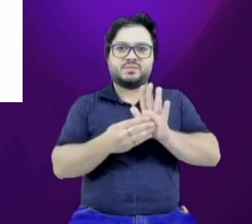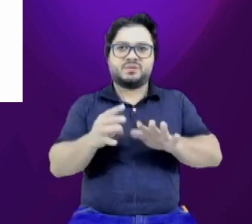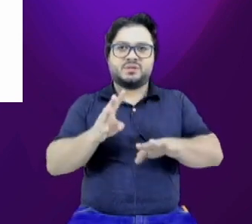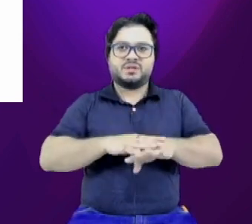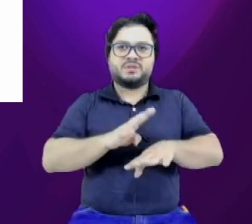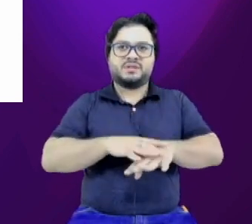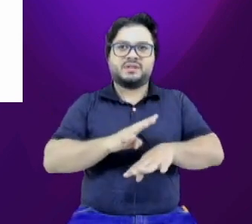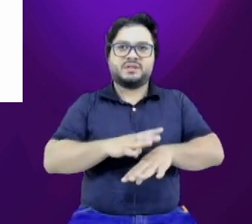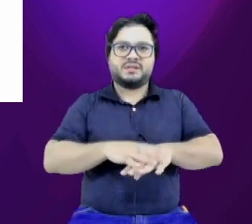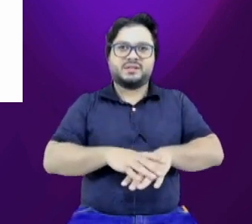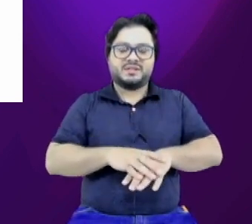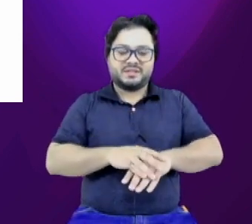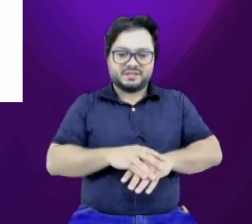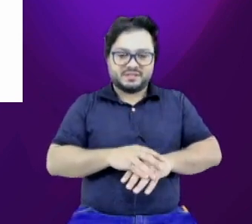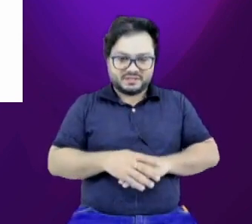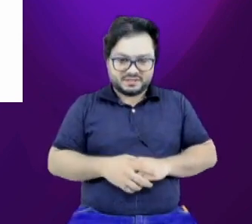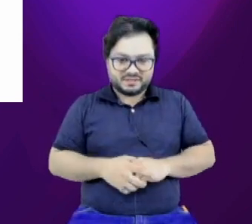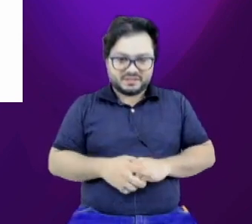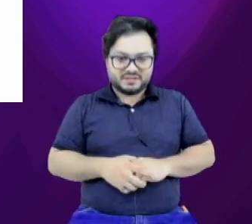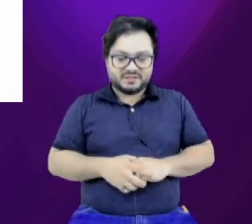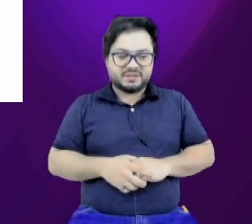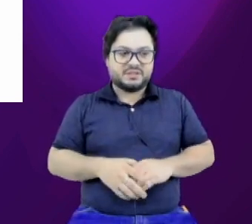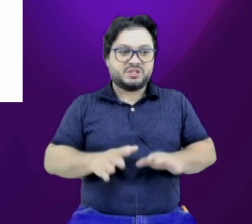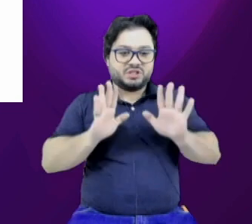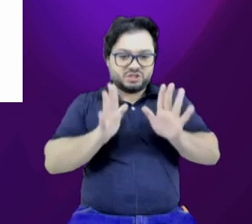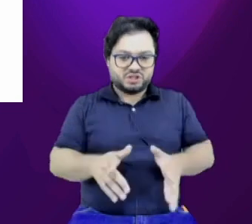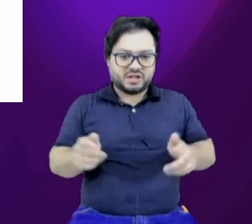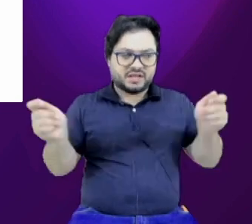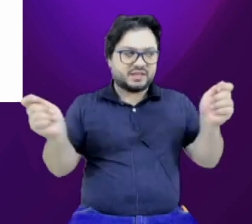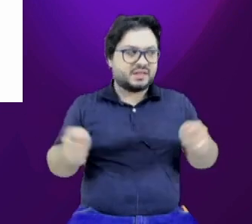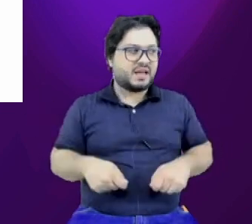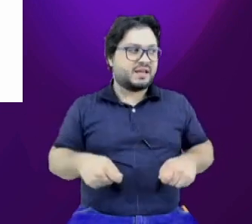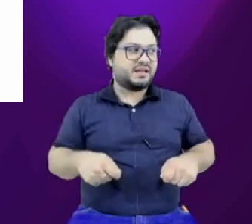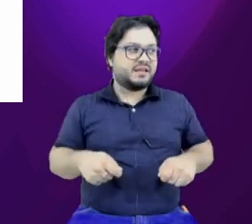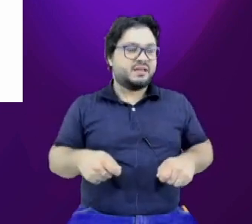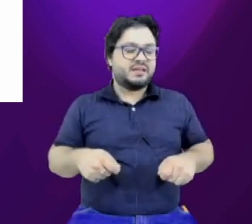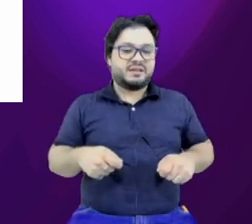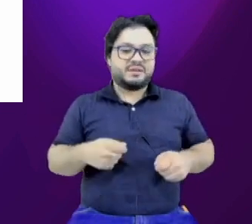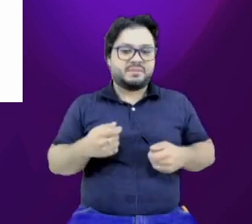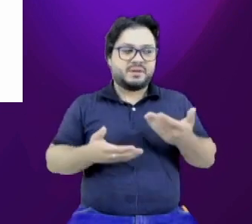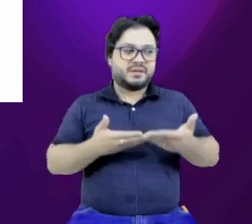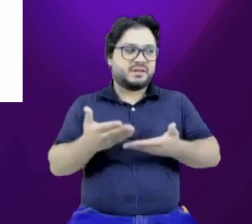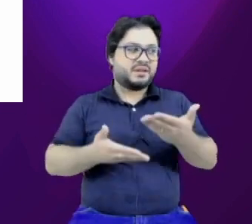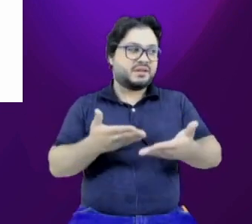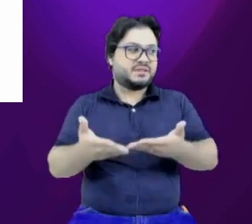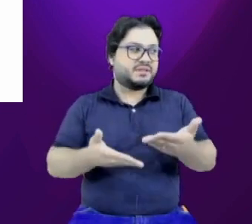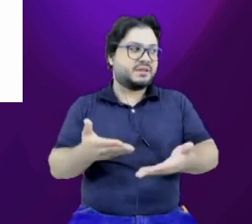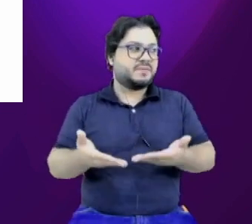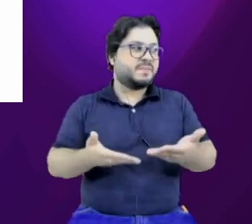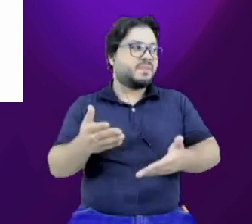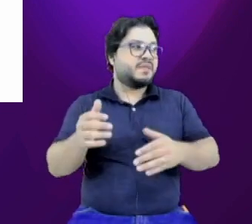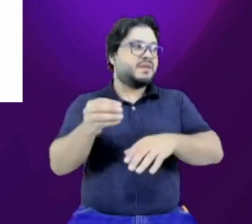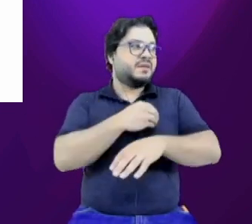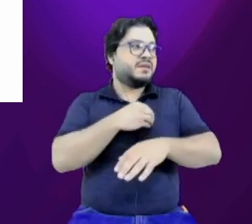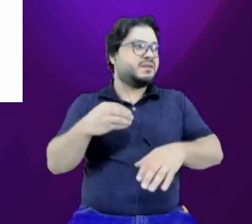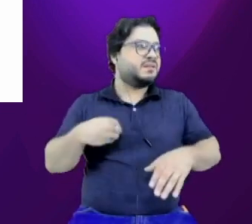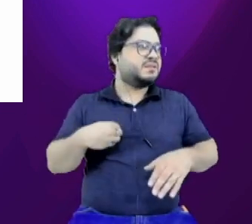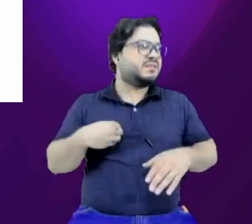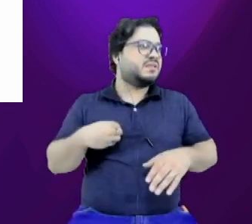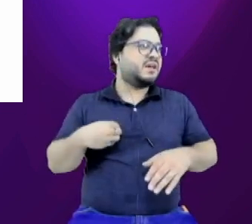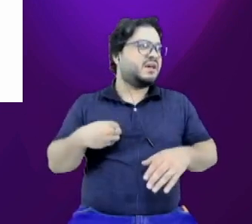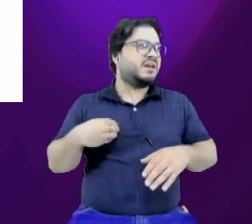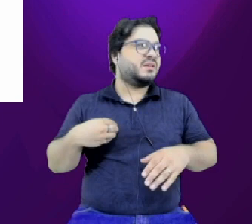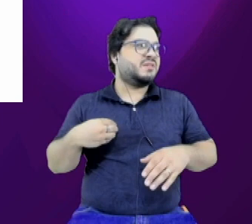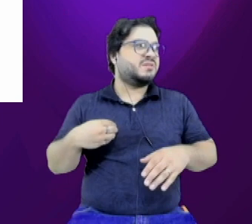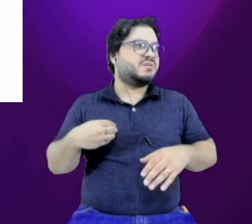matemático, onde que já serve para traçar ensaios clínicos, né? Os ensaios clínicos,